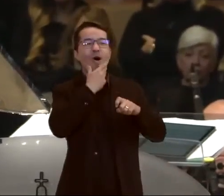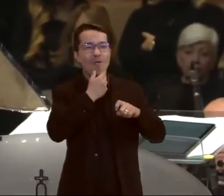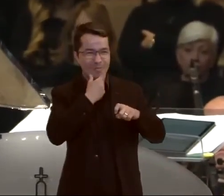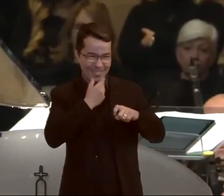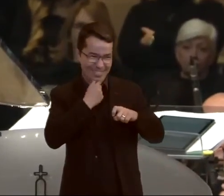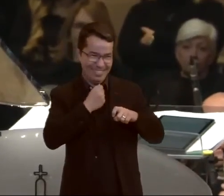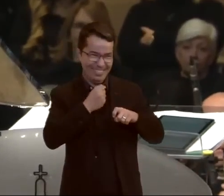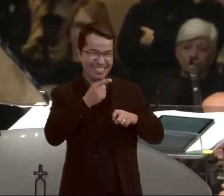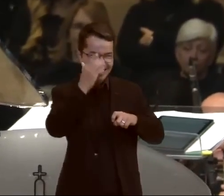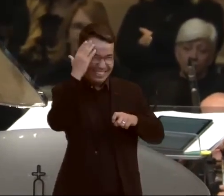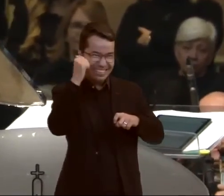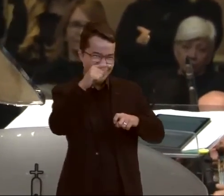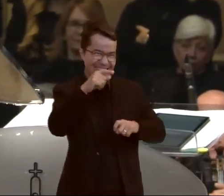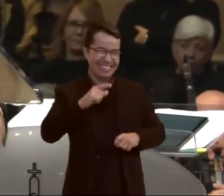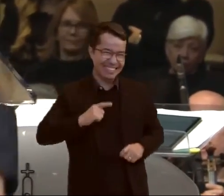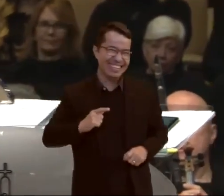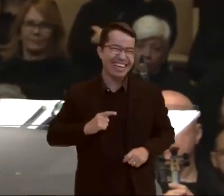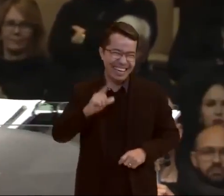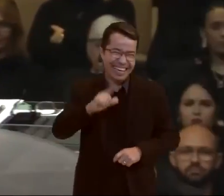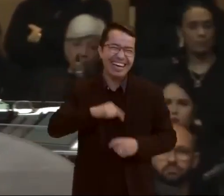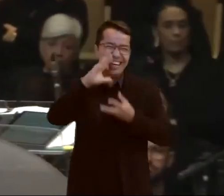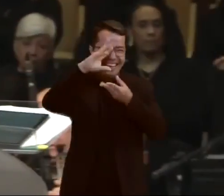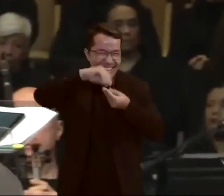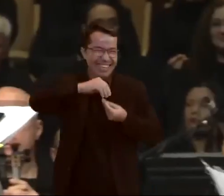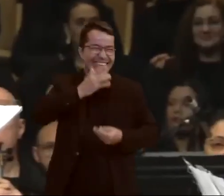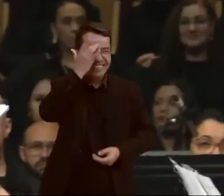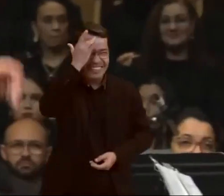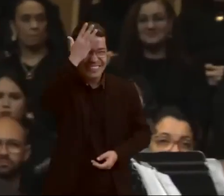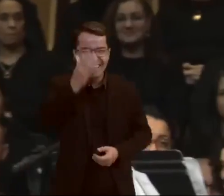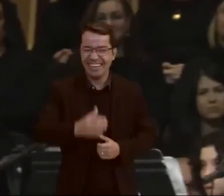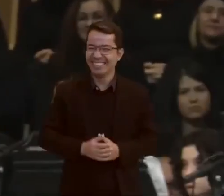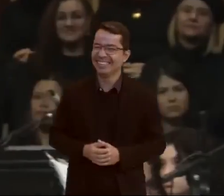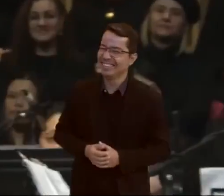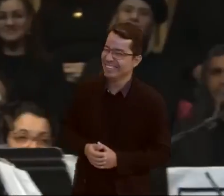A gente tem estudado 2 Pedro, capítulo 1, versículos de 1 a 11,